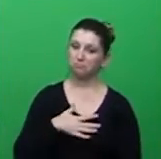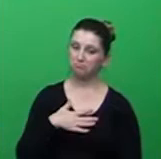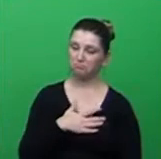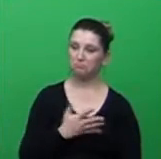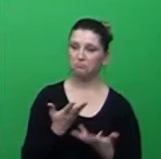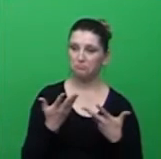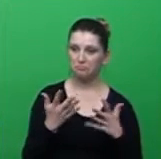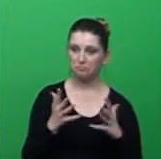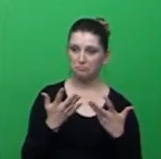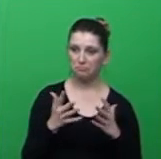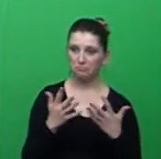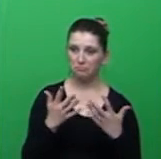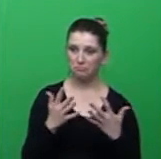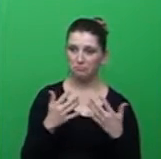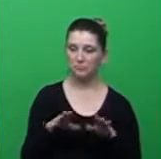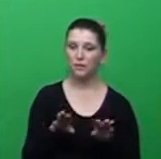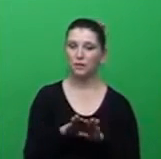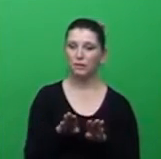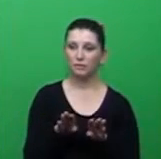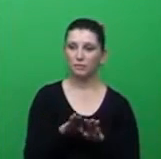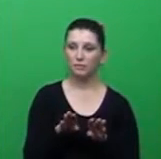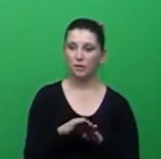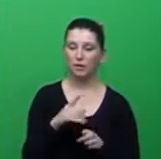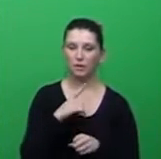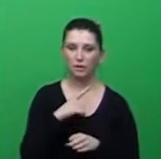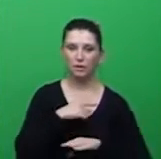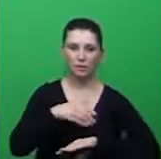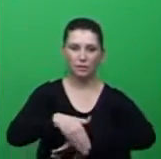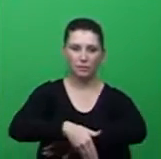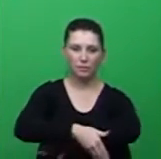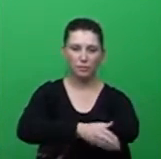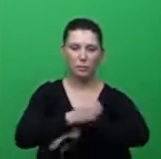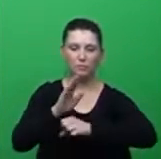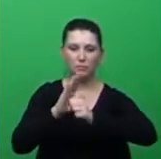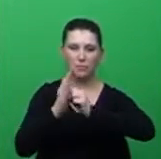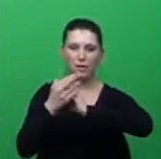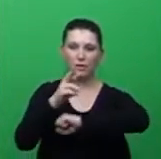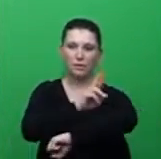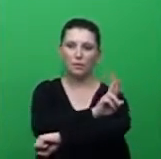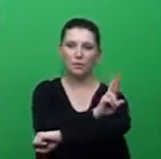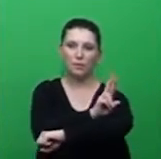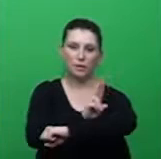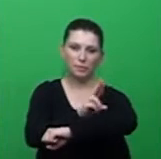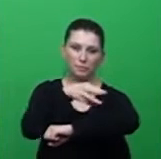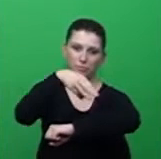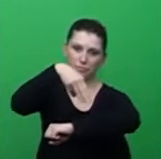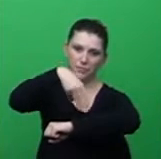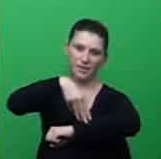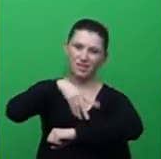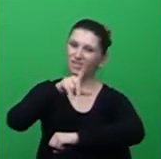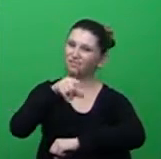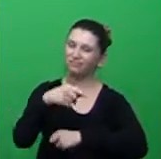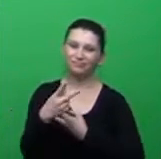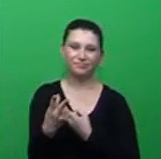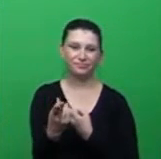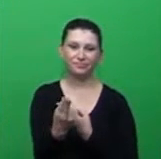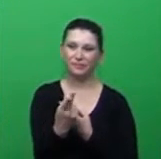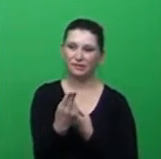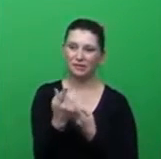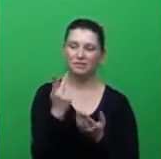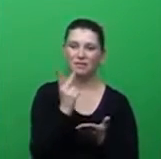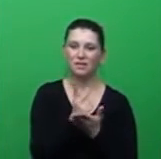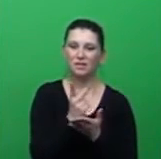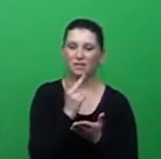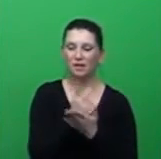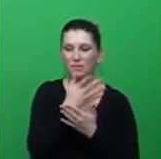e gostaria de dizer que na Avenida dos Imigrantes do Rio Maina a situação é a mesma. E por reclamações